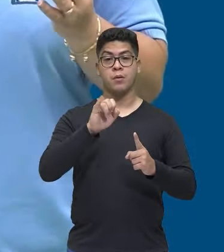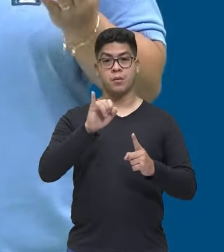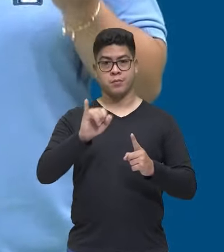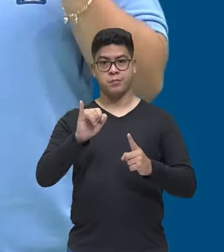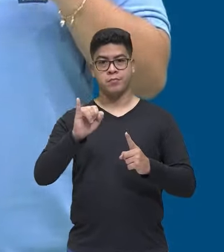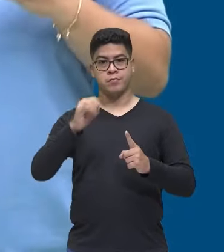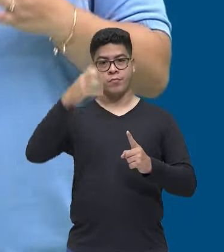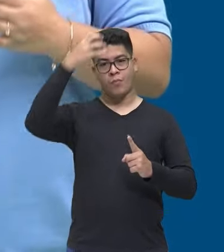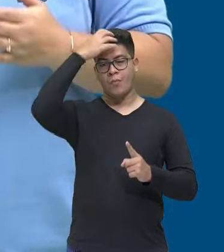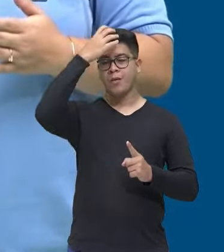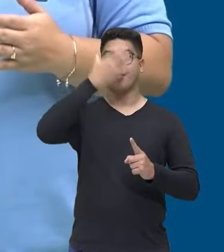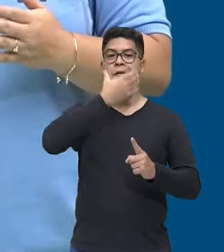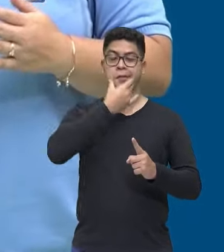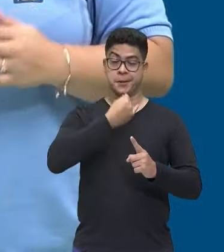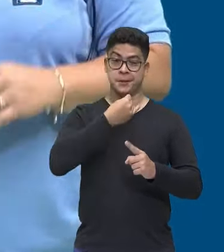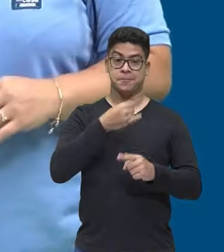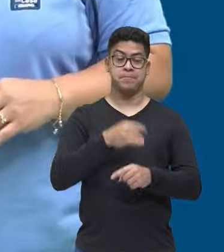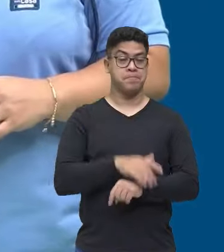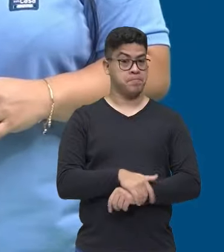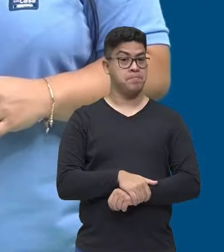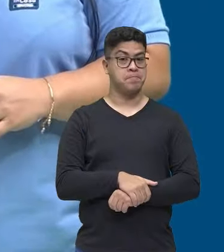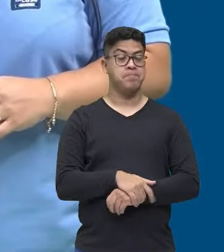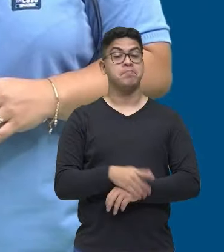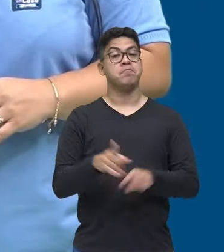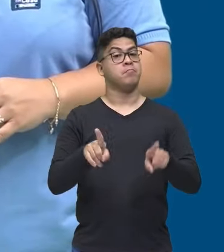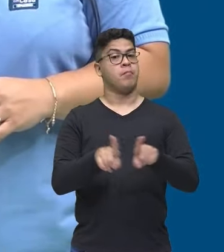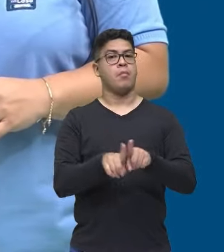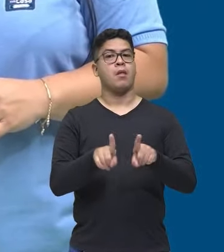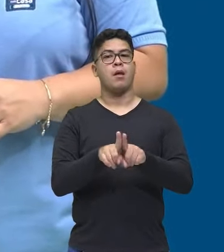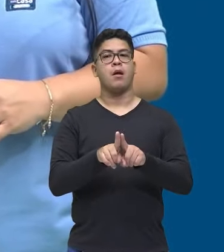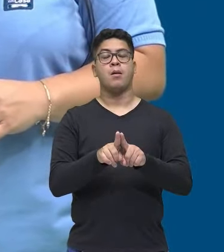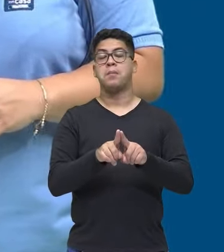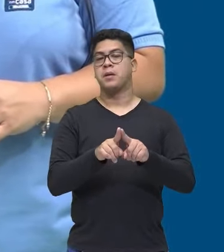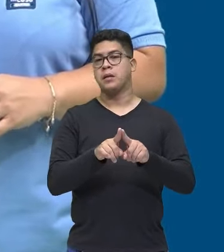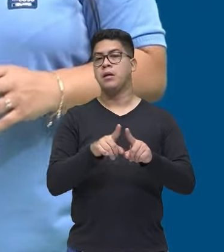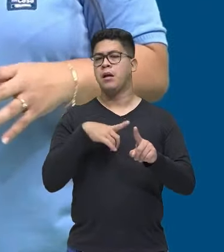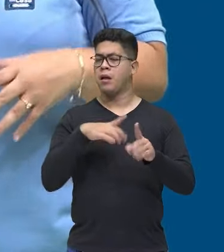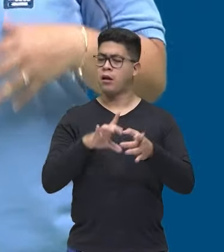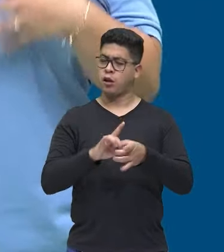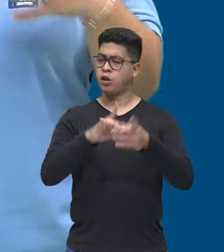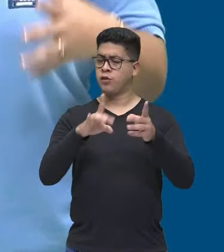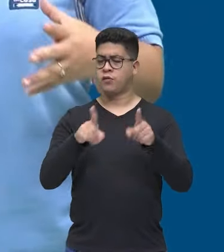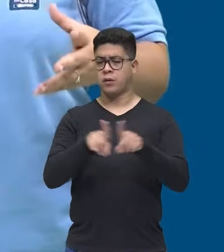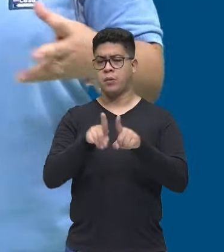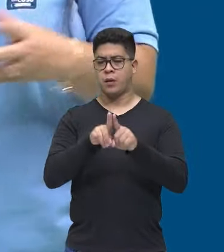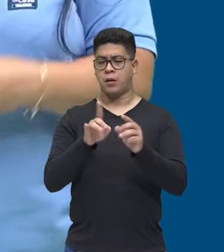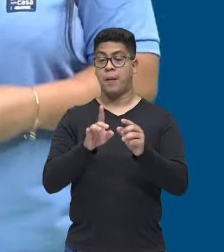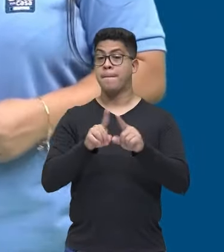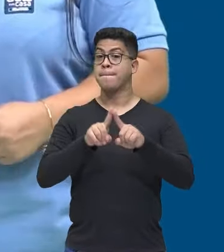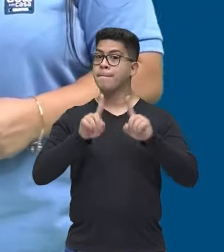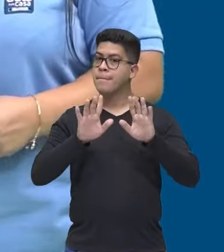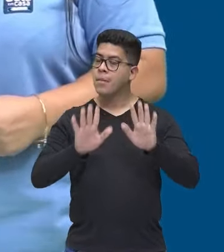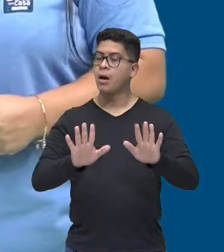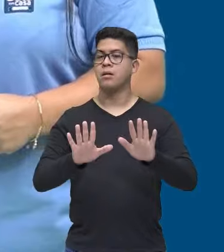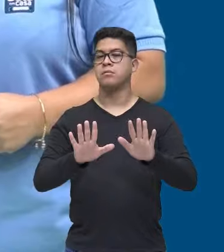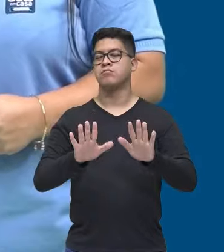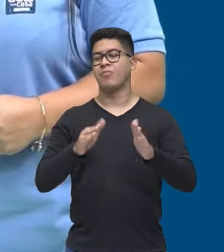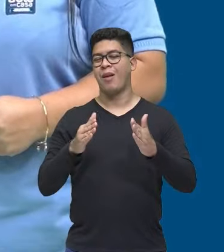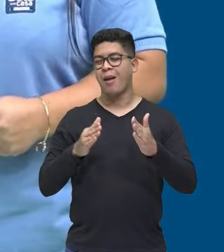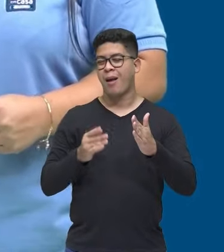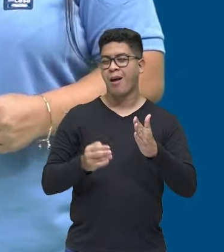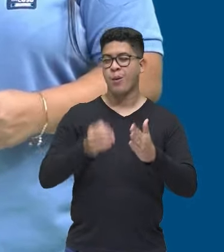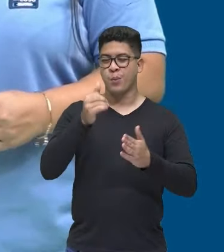direções, mas ao contrário da rainha, ele só pode ir uma casa por vez. Então o movimento já é um pouco mais contido,